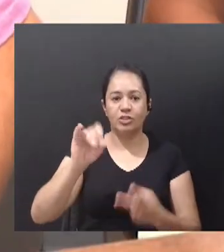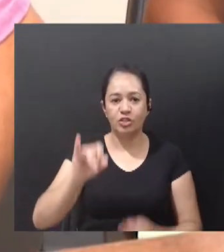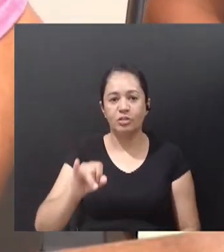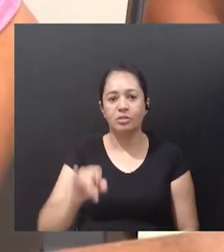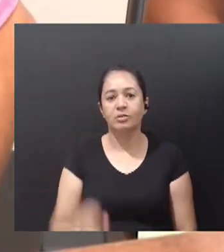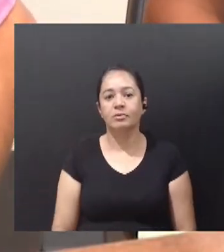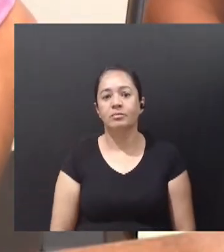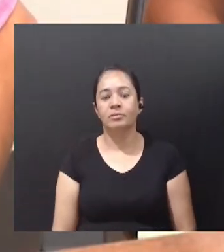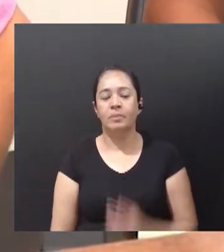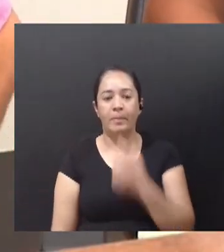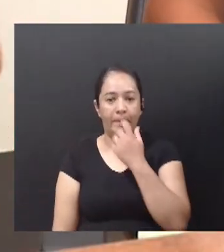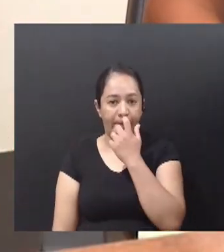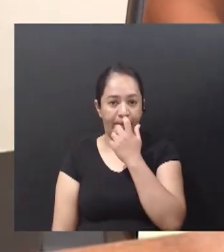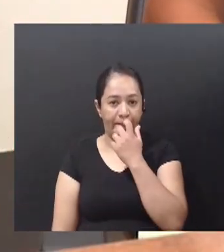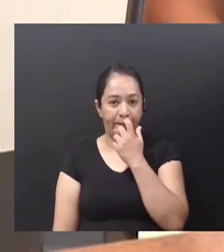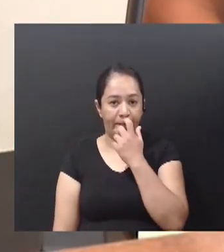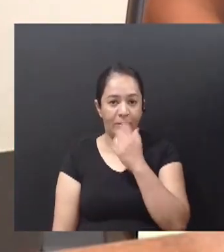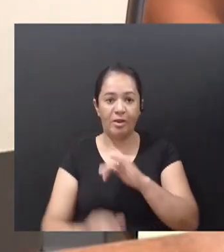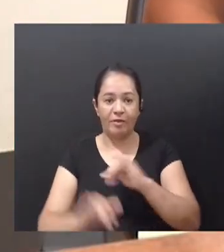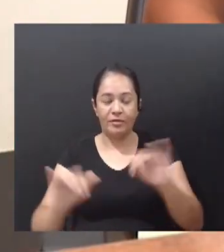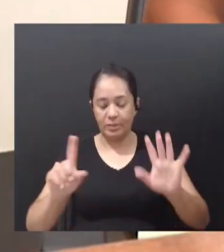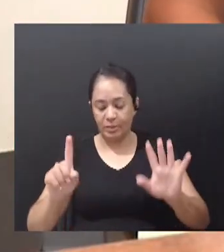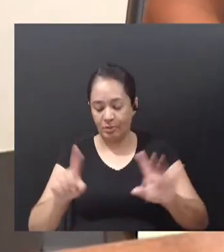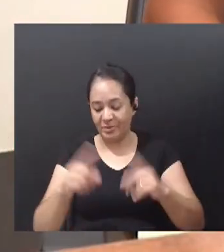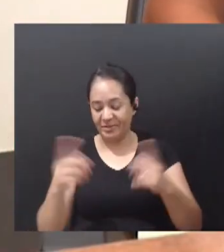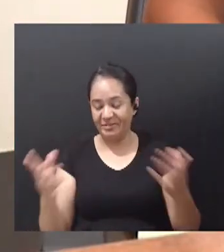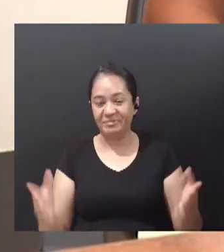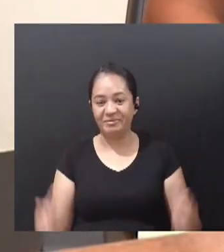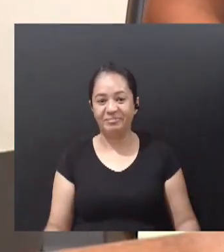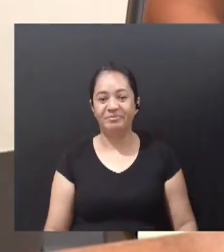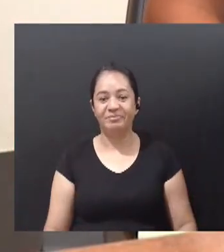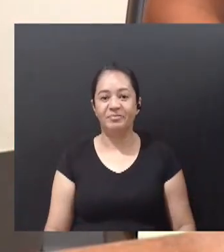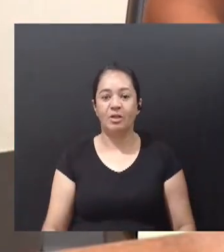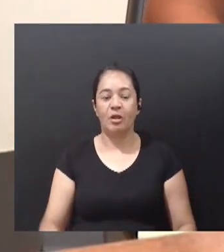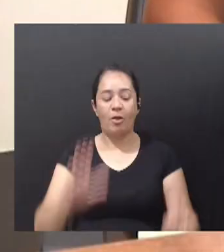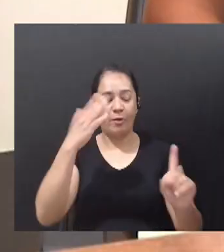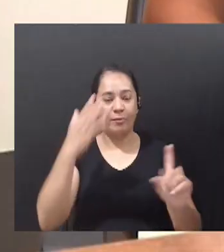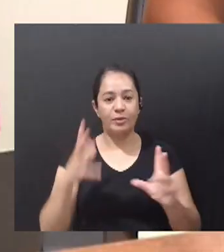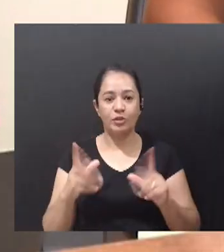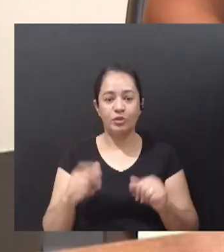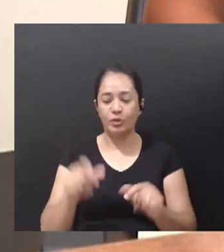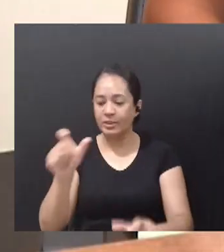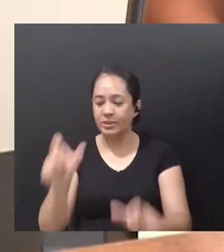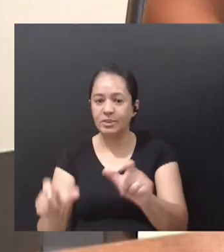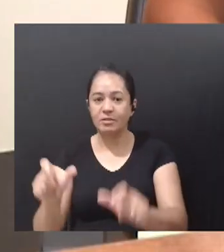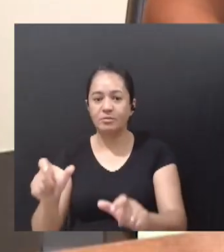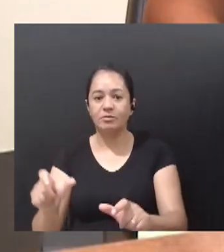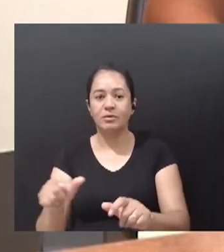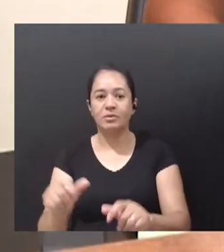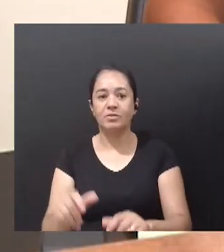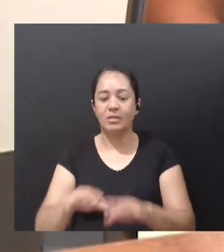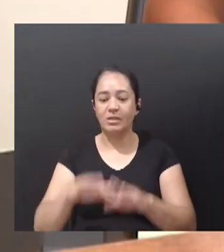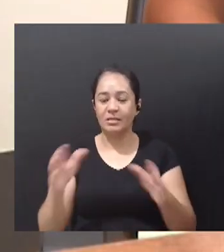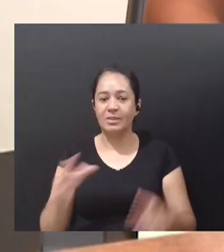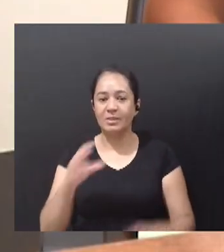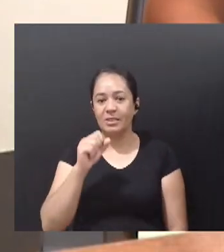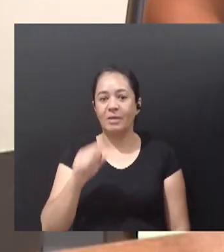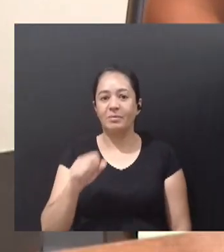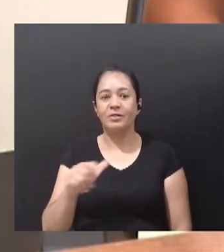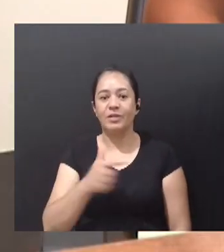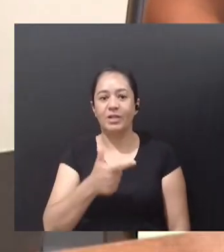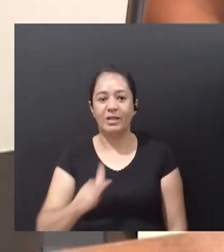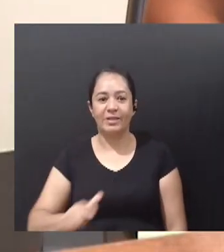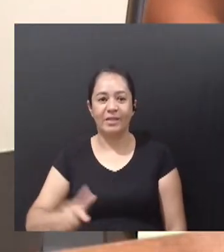não fazendo propaganda, mas já fazendo, nós vamos homenagear todas essas pessoas no palco sábado, na Lagoa do Taquaral.